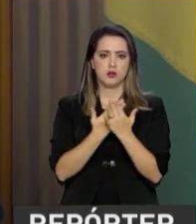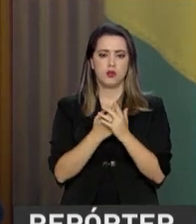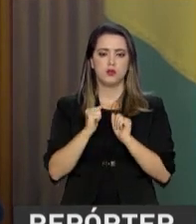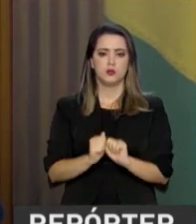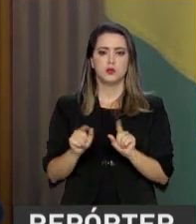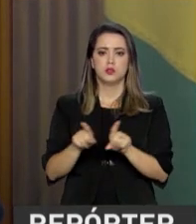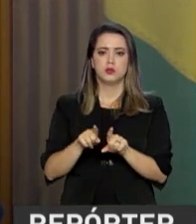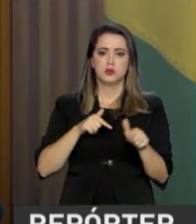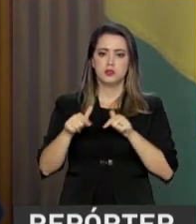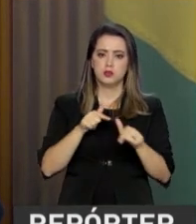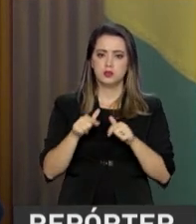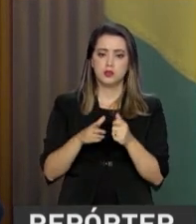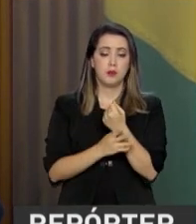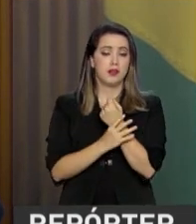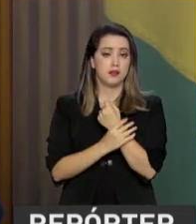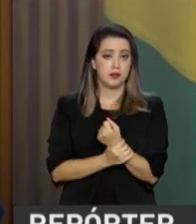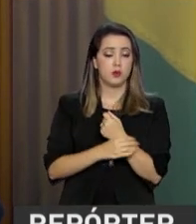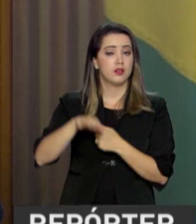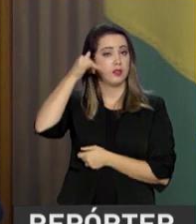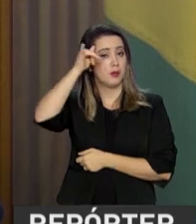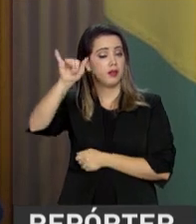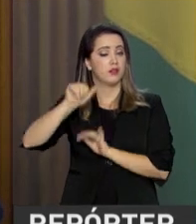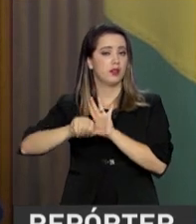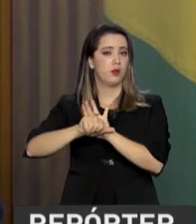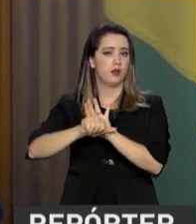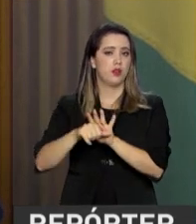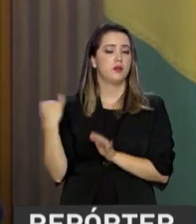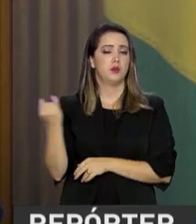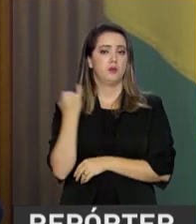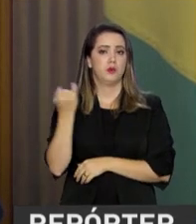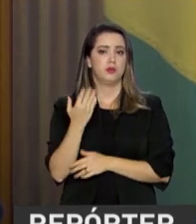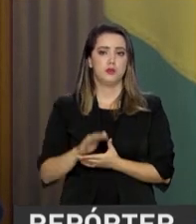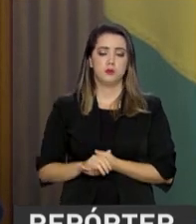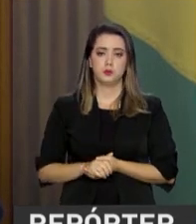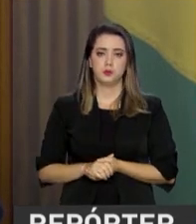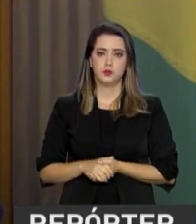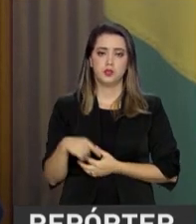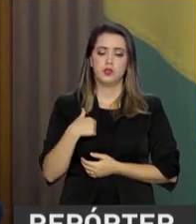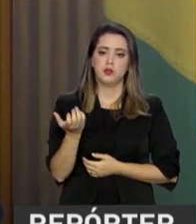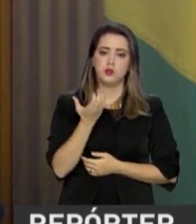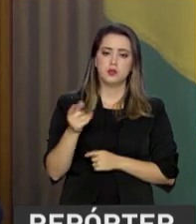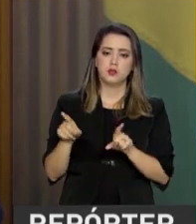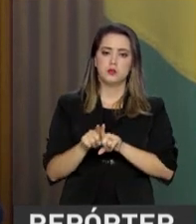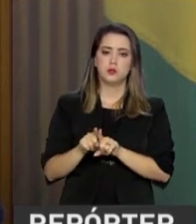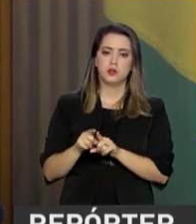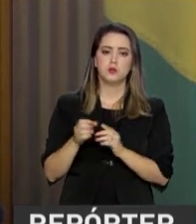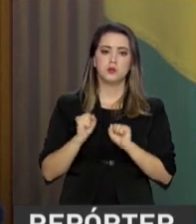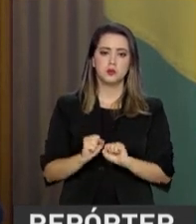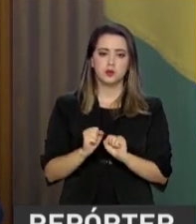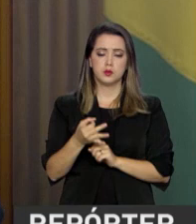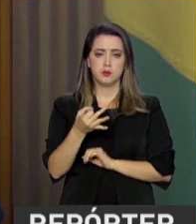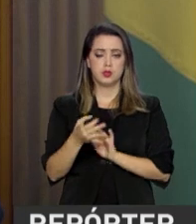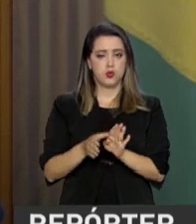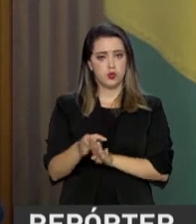estarão exercendo uma prevenção é muito muito significativa então eu queria muito que também se me permite